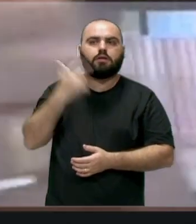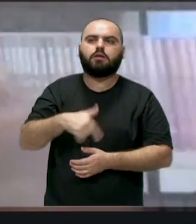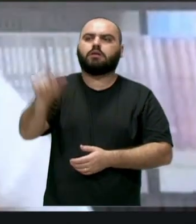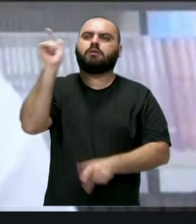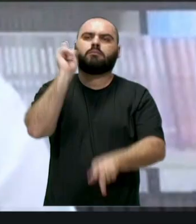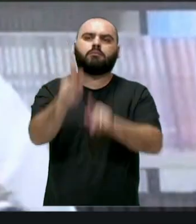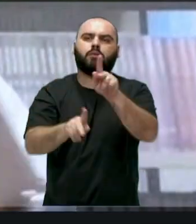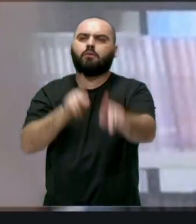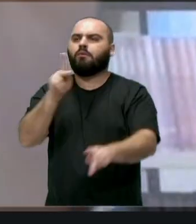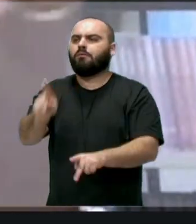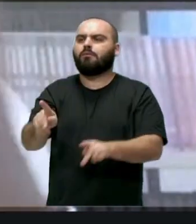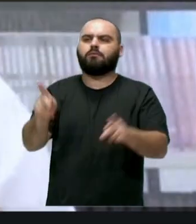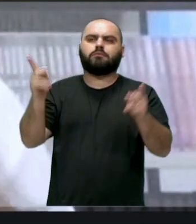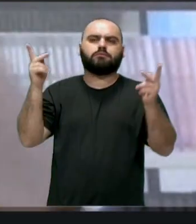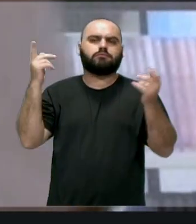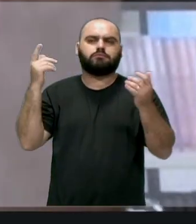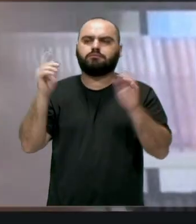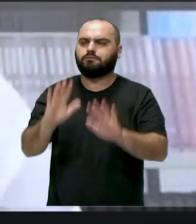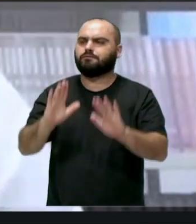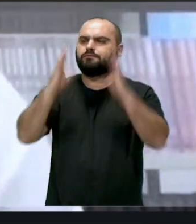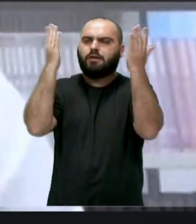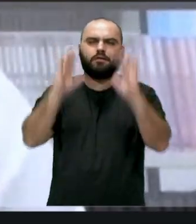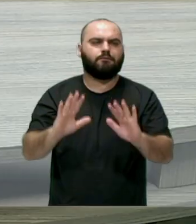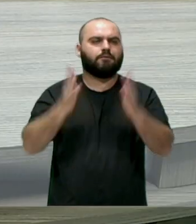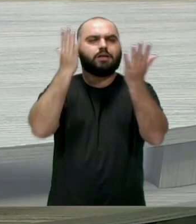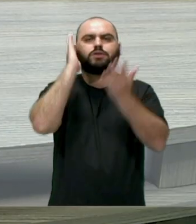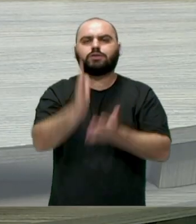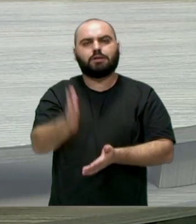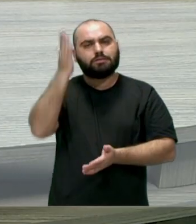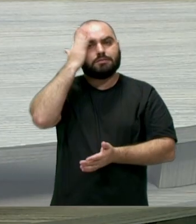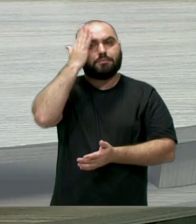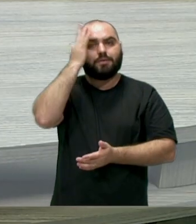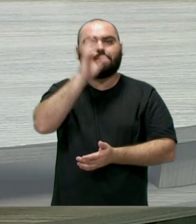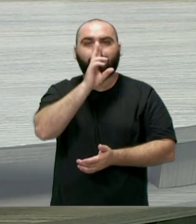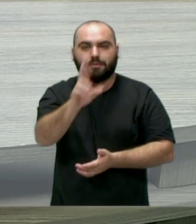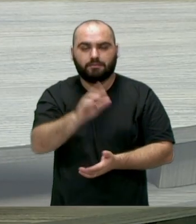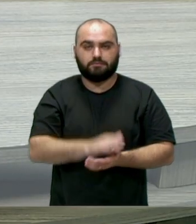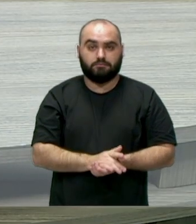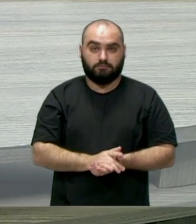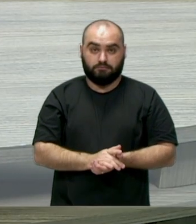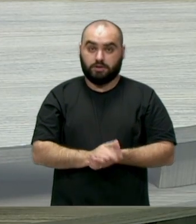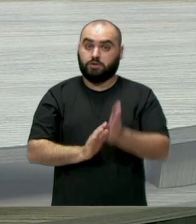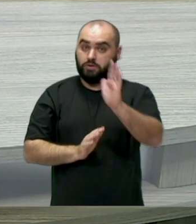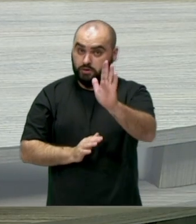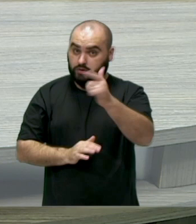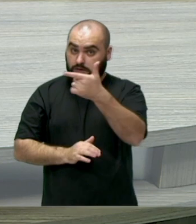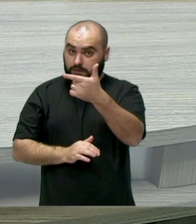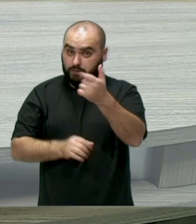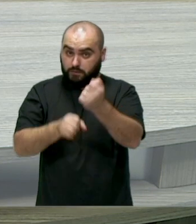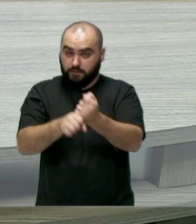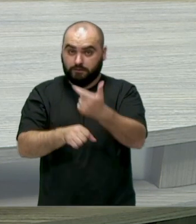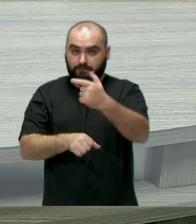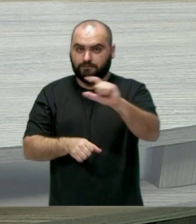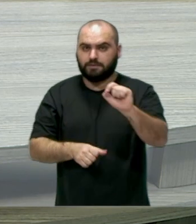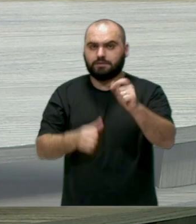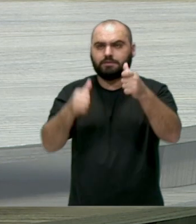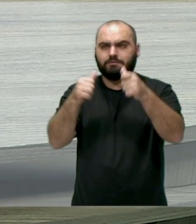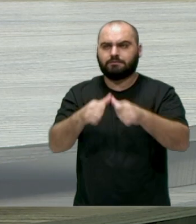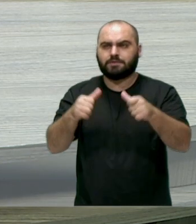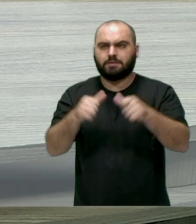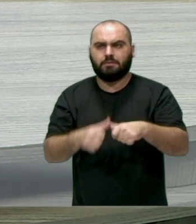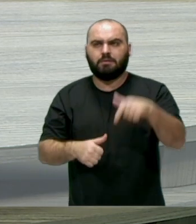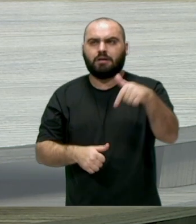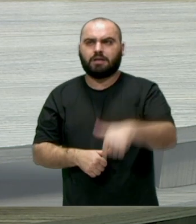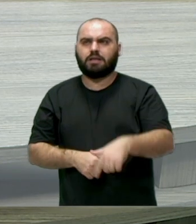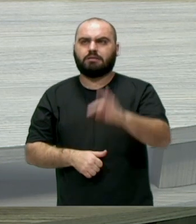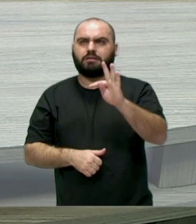para os seus eleitores, e já fazia a festa e já sabia o resultado. Na última eleição, em 2020, nós ficamos aqui, me lembro, no